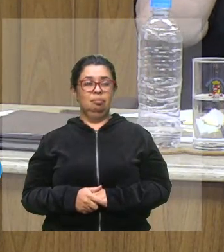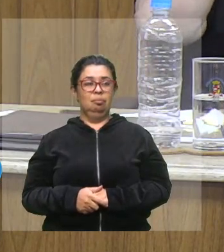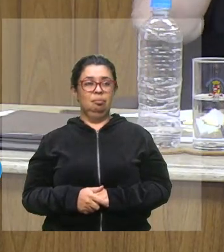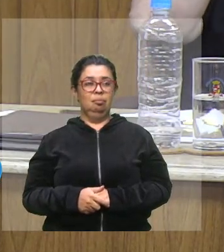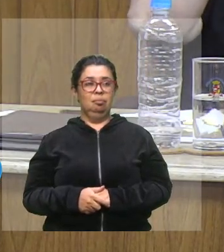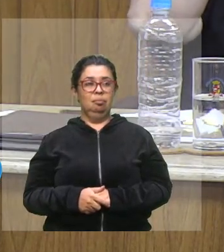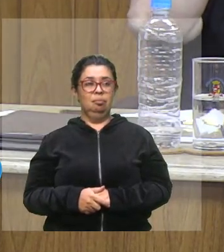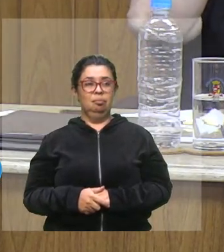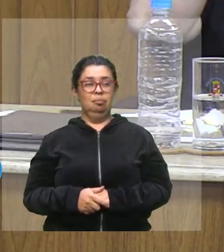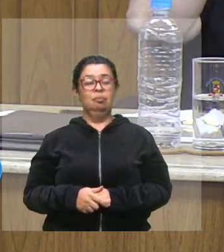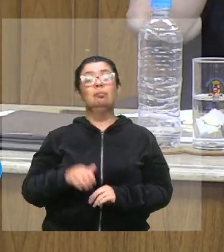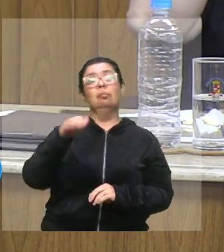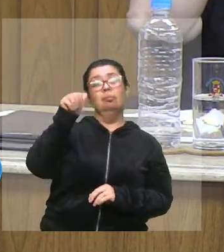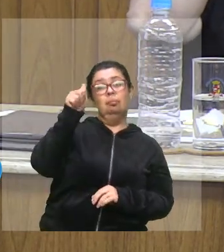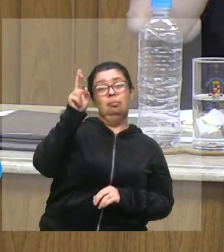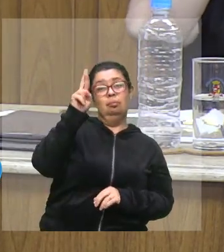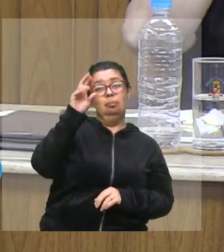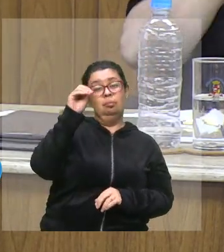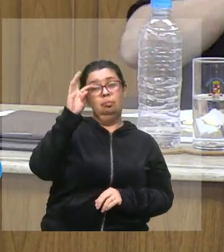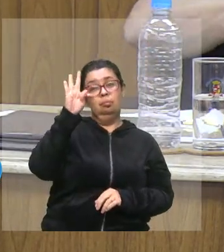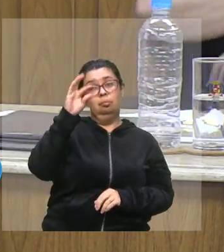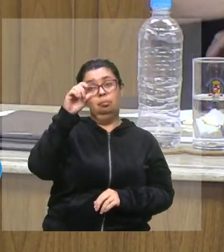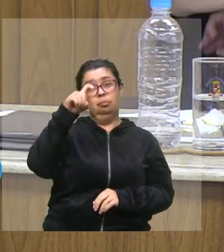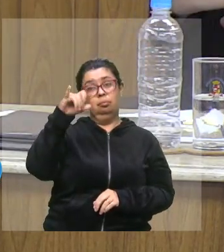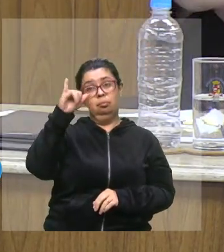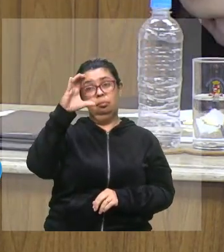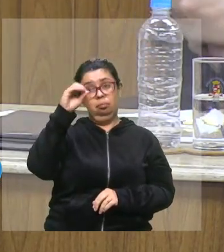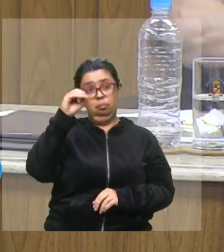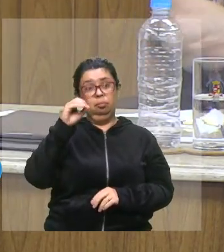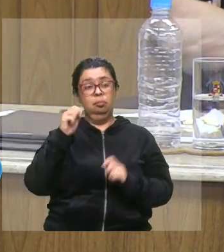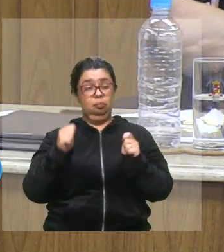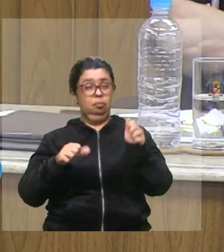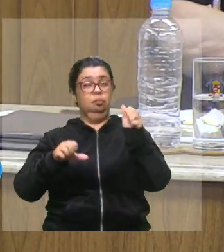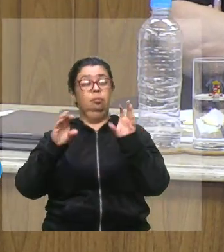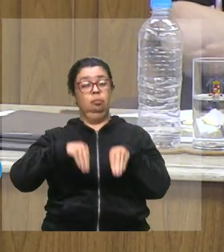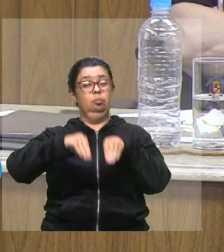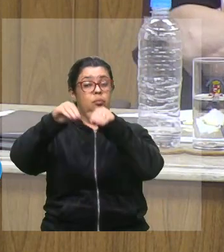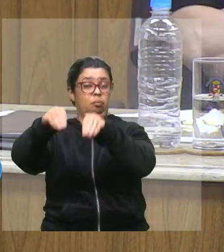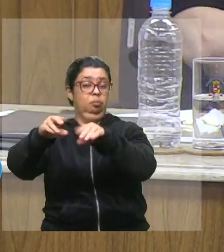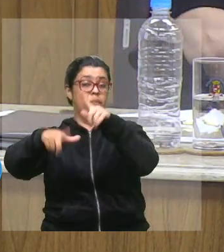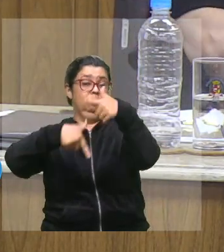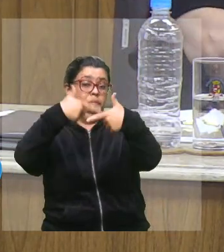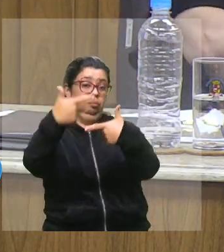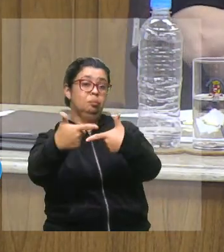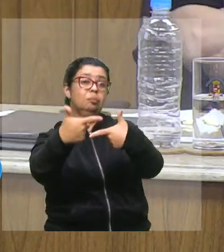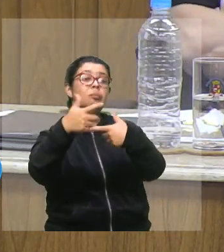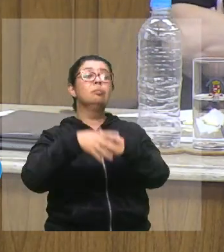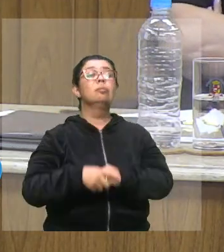do agrotóxico, que poderá ser substituído, eventualmente, por um outro modelo de